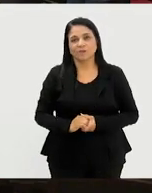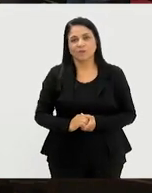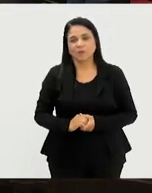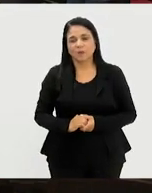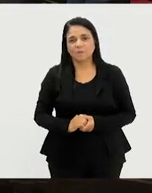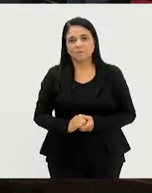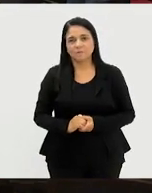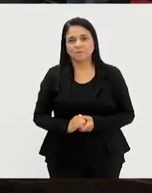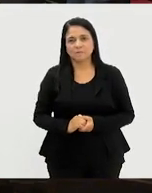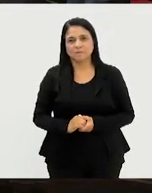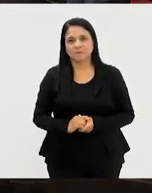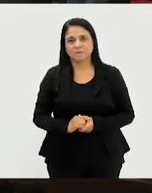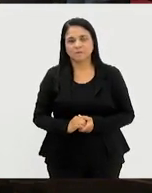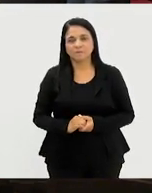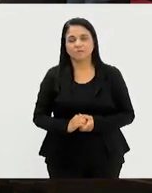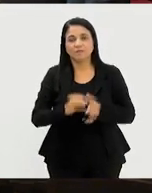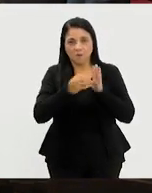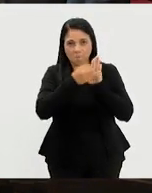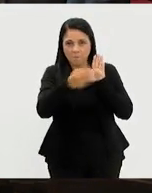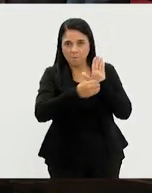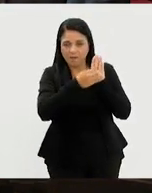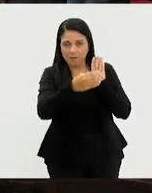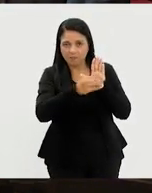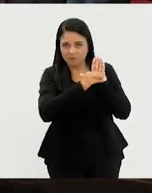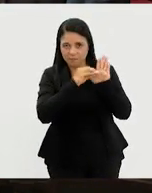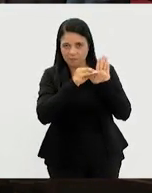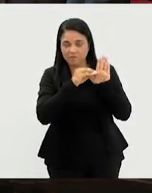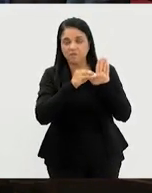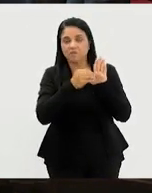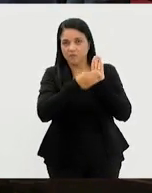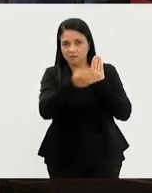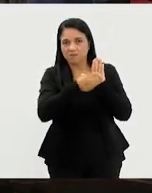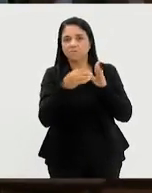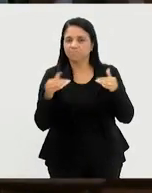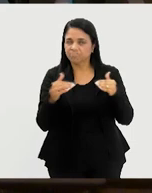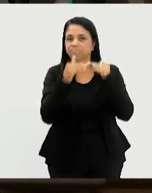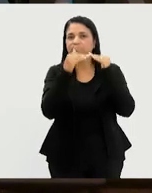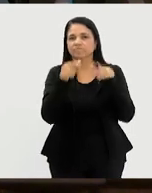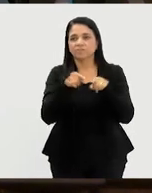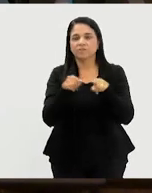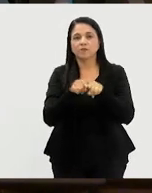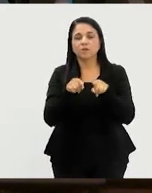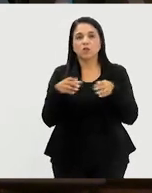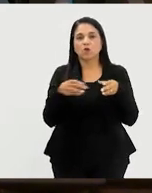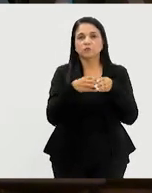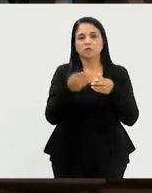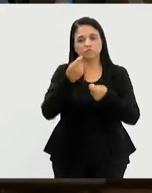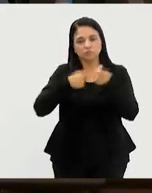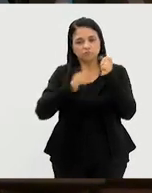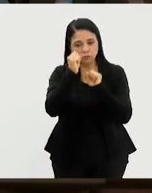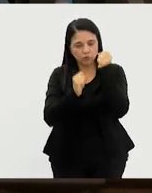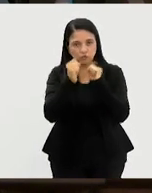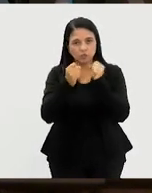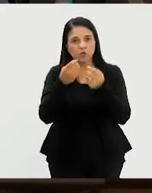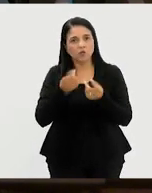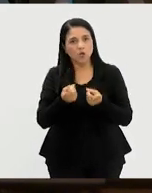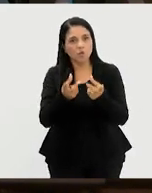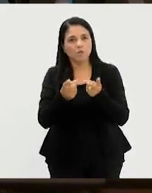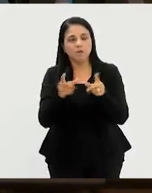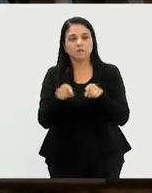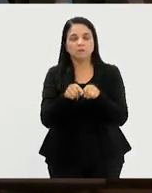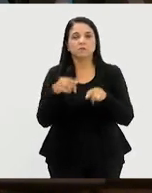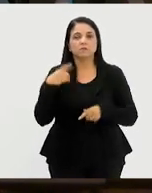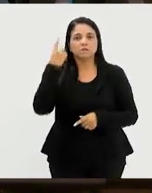Lima parecer favorável Presidente Obrigada pela comissão de Economia indústria comércio Deputado Anderson Moraes deputada